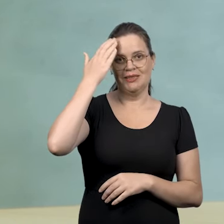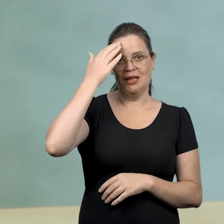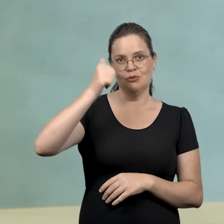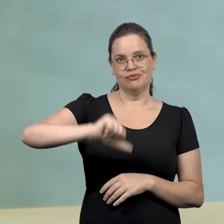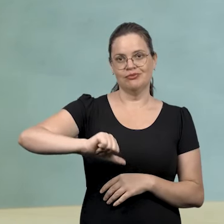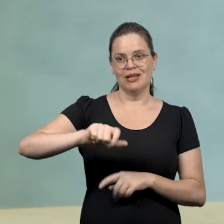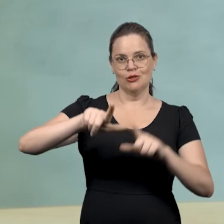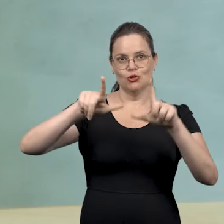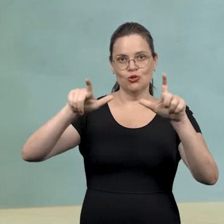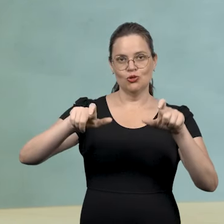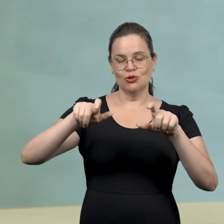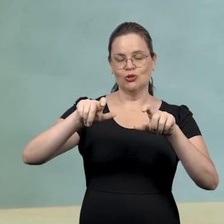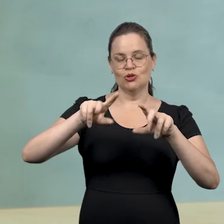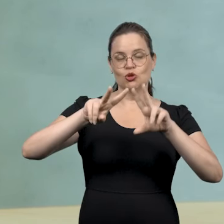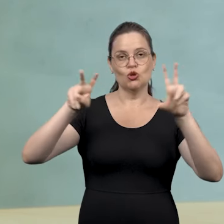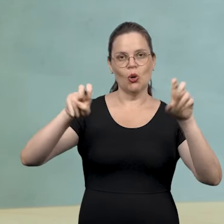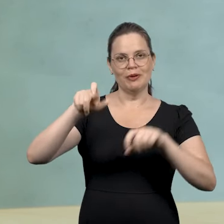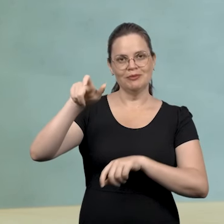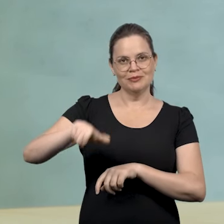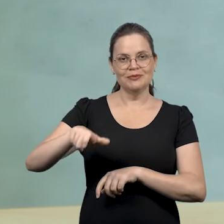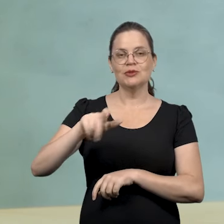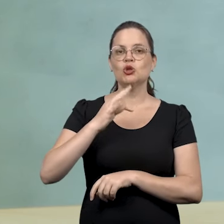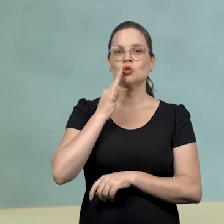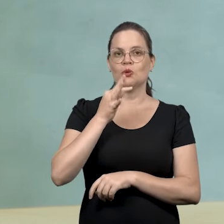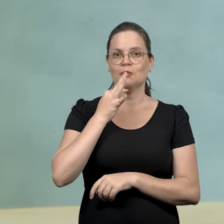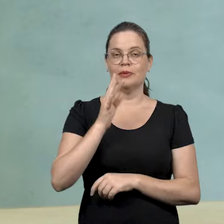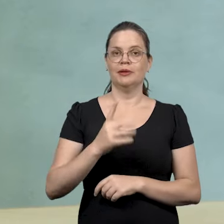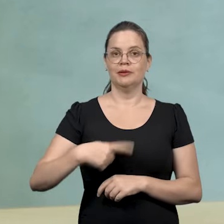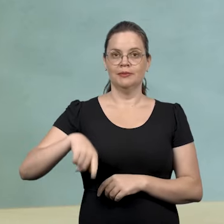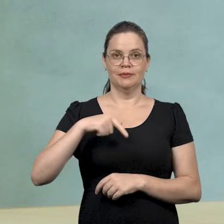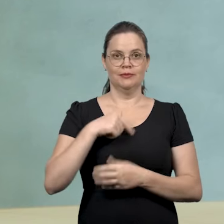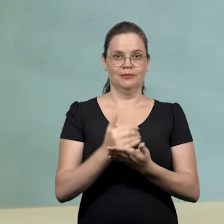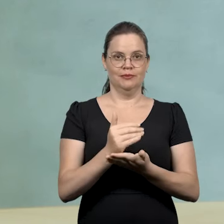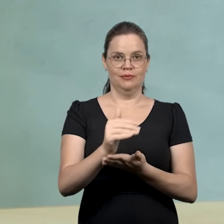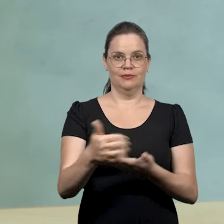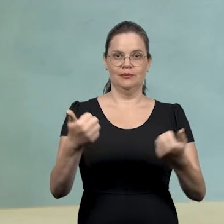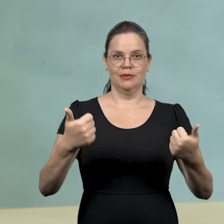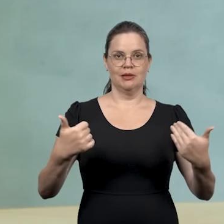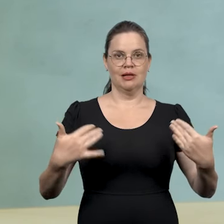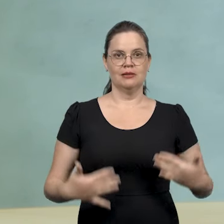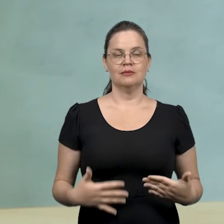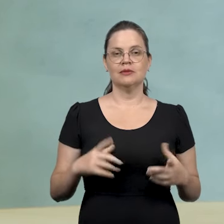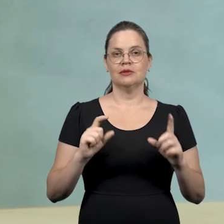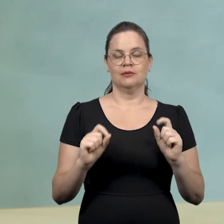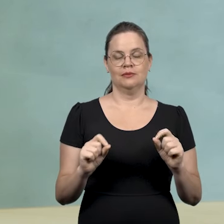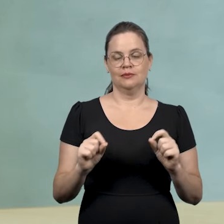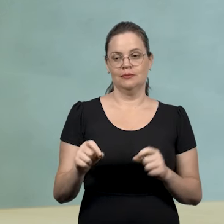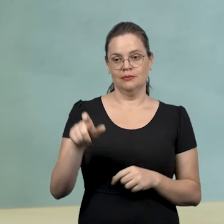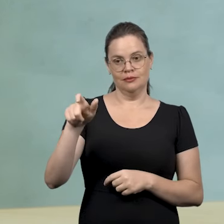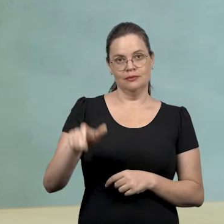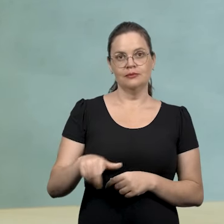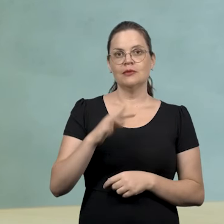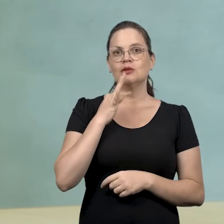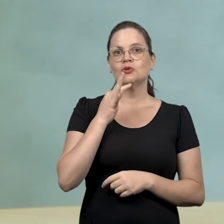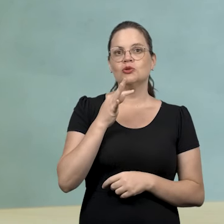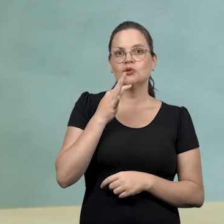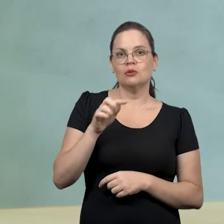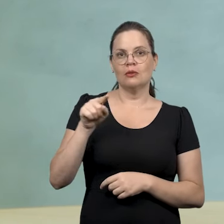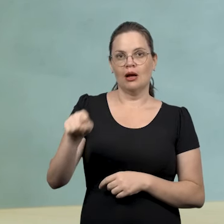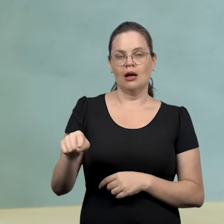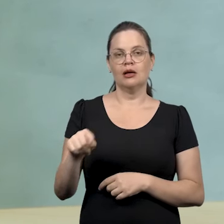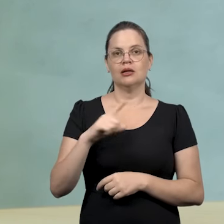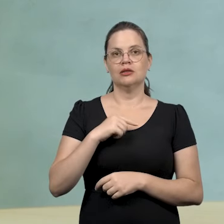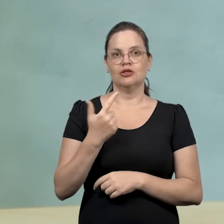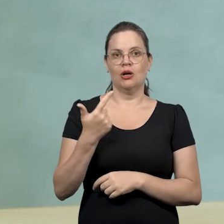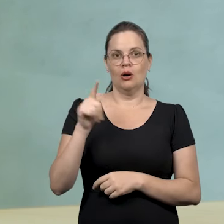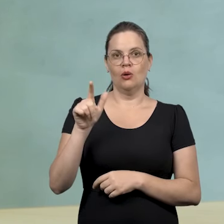mal compreendido. Então, nós podemos iniciar aqui neste programa falando de Tomé, que também ele era chamado de